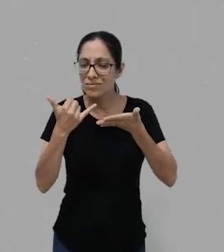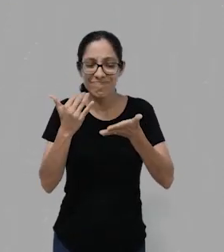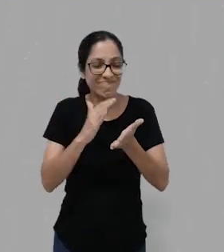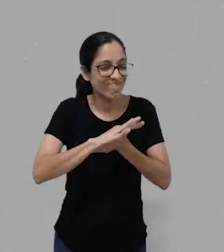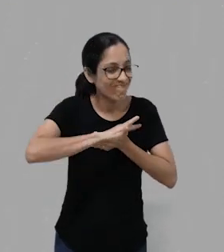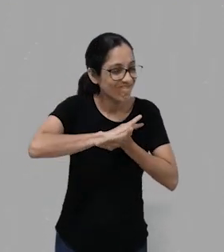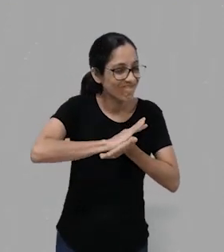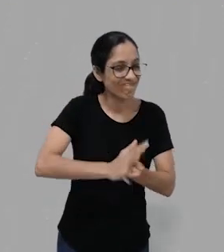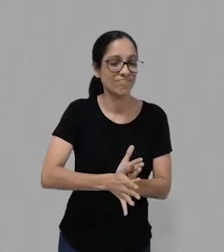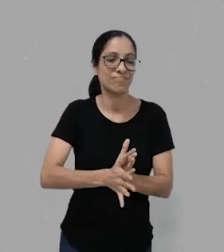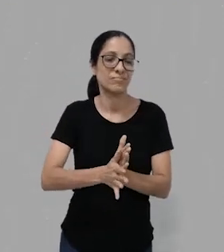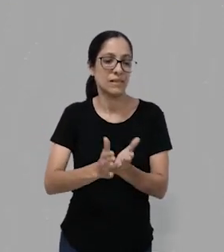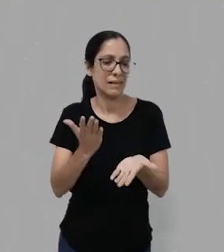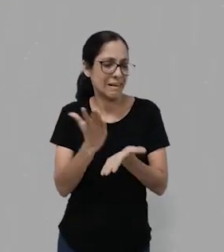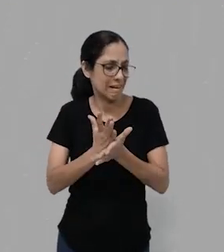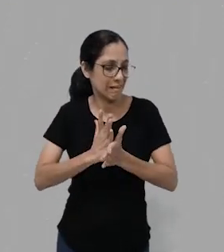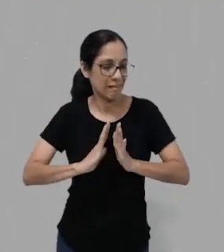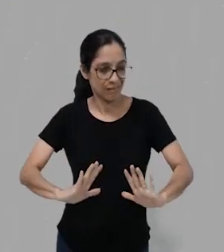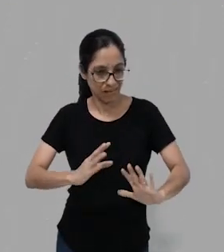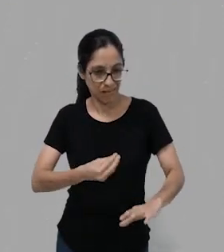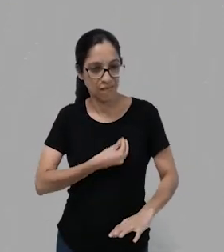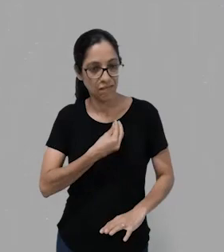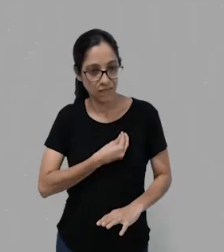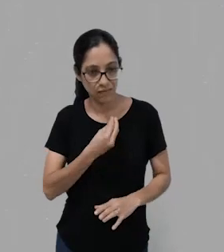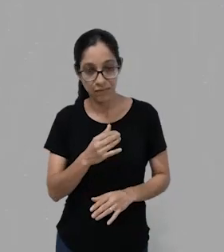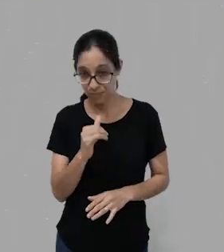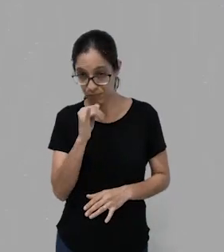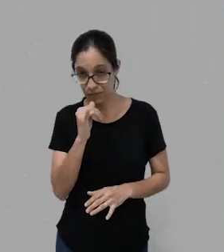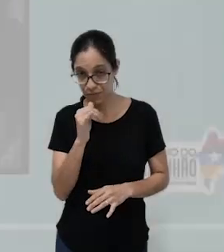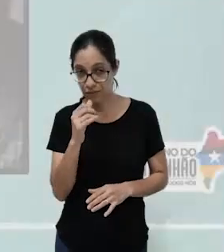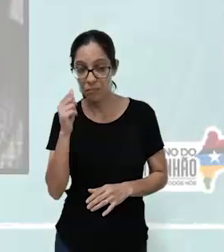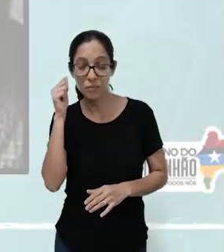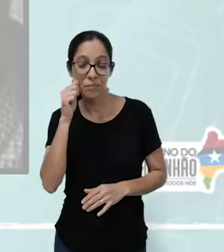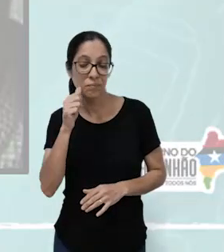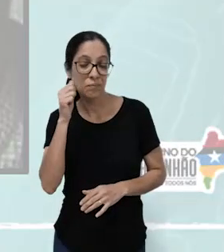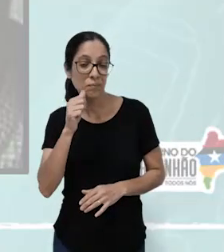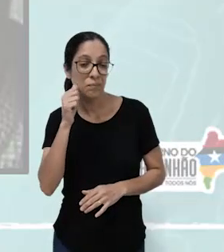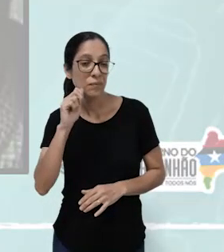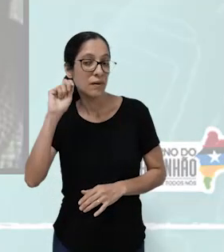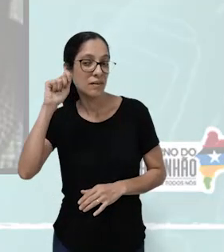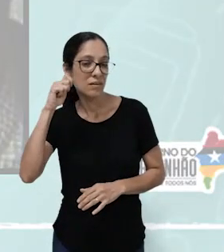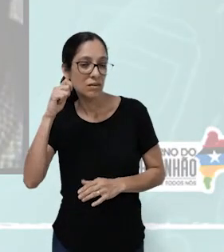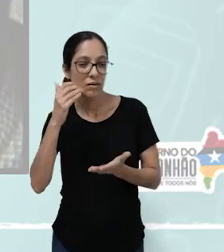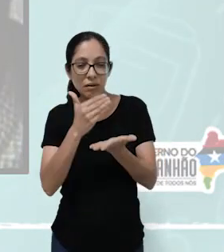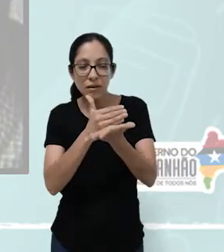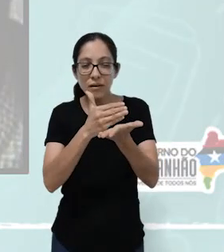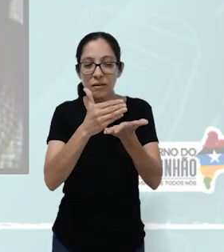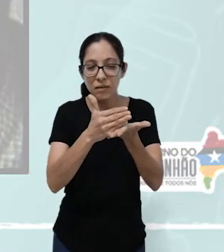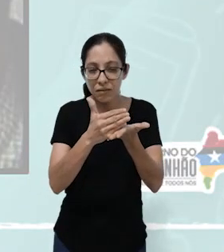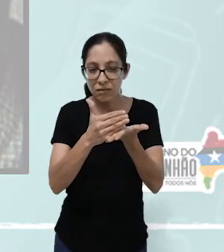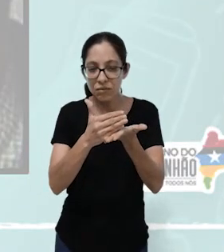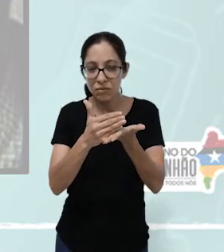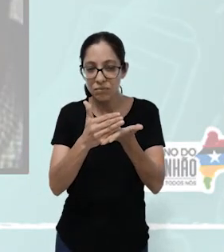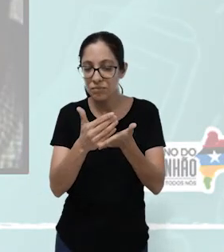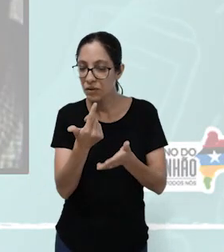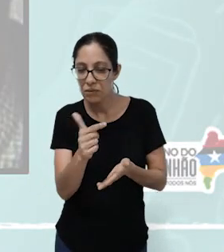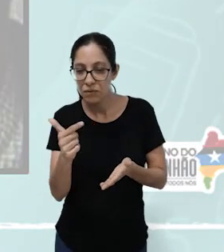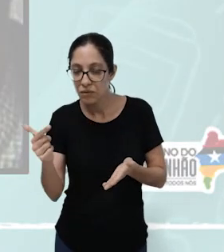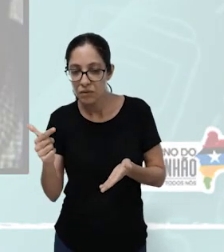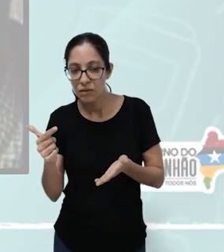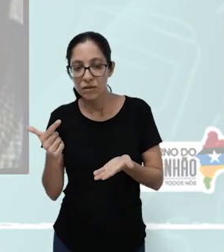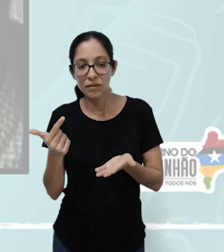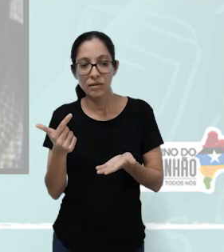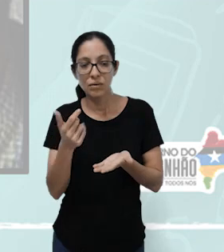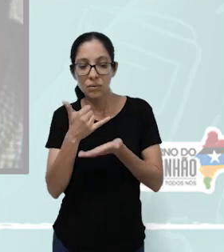do indivíduo. Tá aqui, ó, Amy Winehouse, como ela era no início da sua carreira, sem uso de drogas, sem